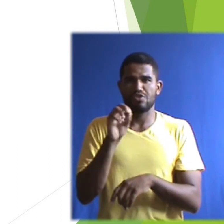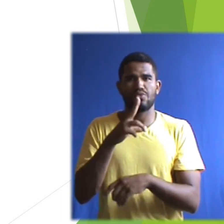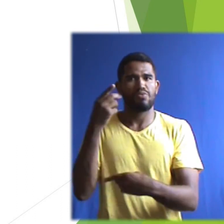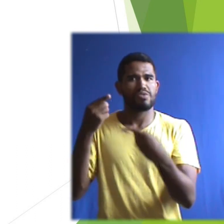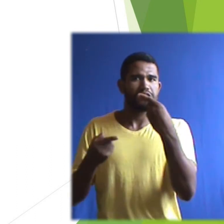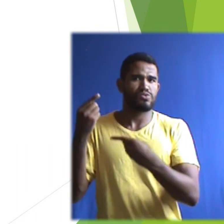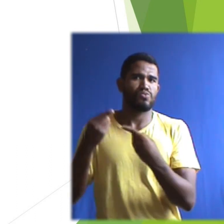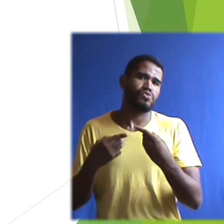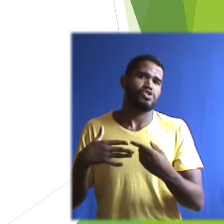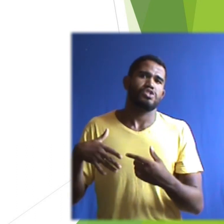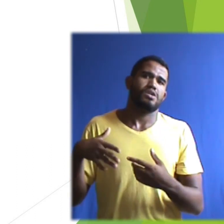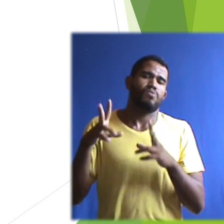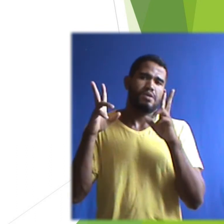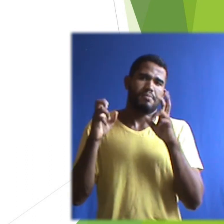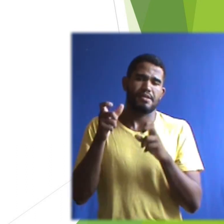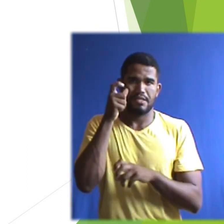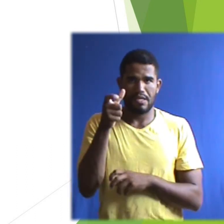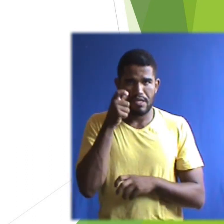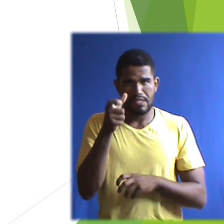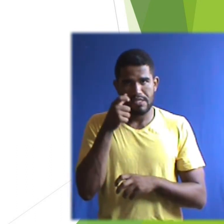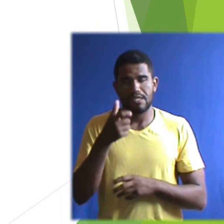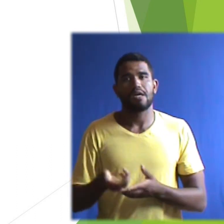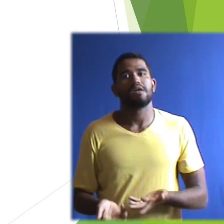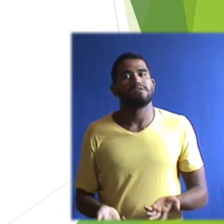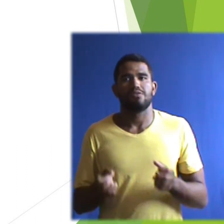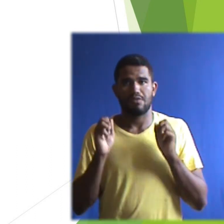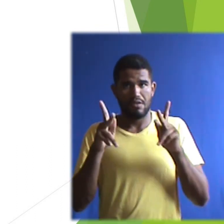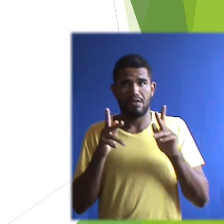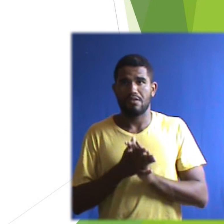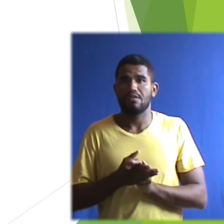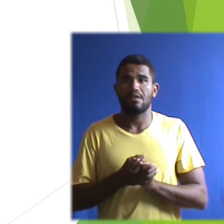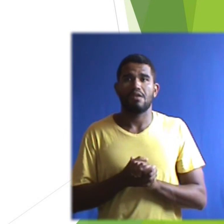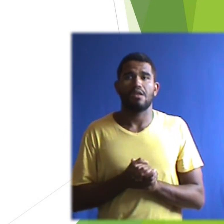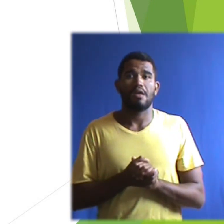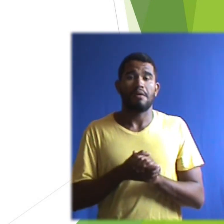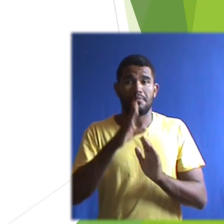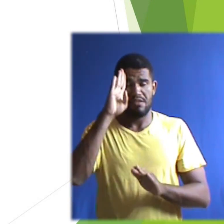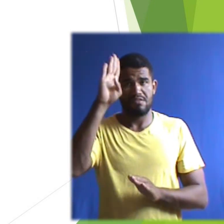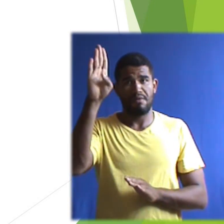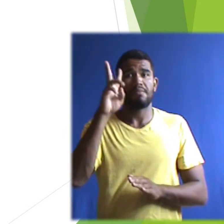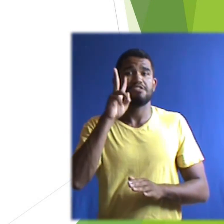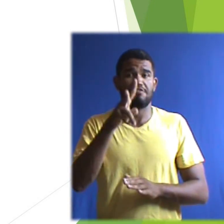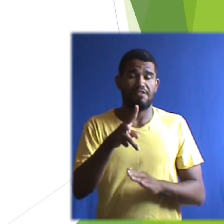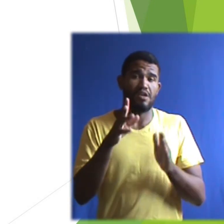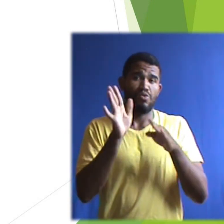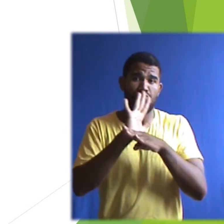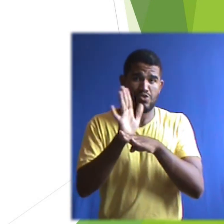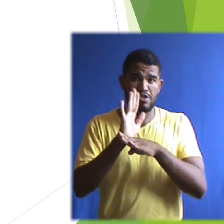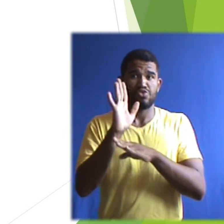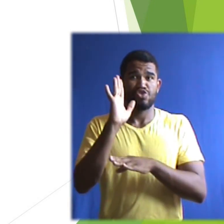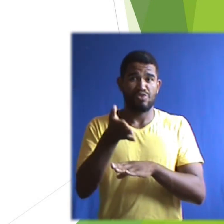debater sobre alguma temática que seria interessante se tivesse a sala toda, tá bom? Então vejam principalmente os vídeos